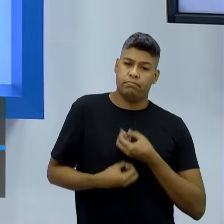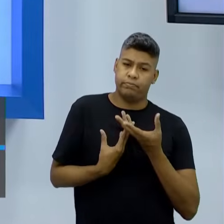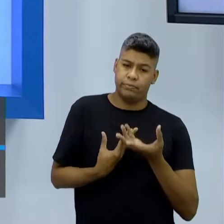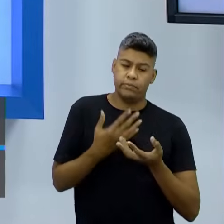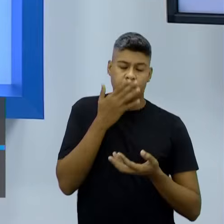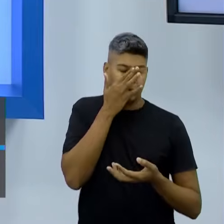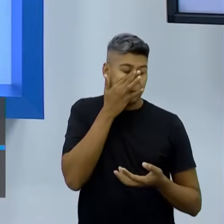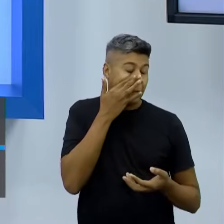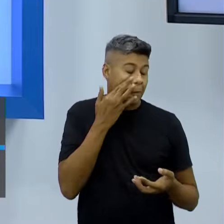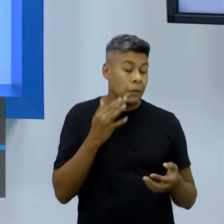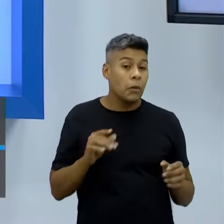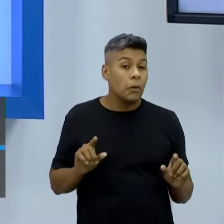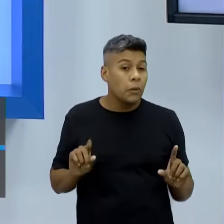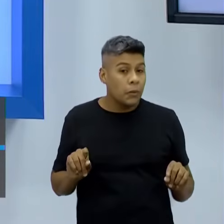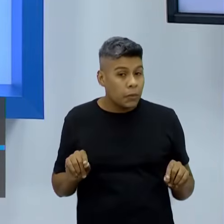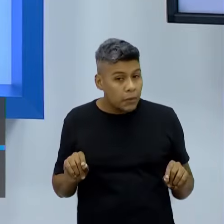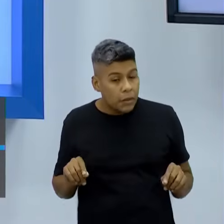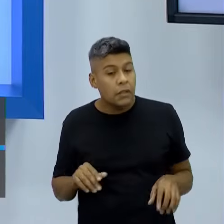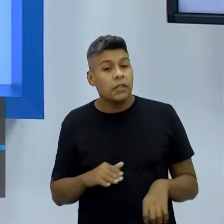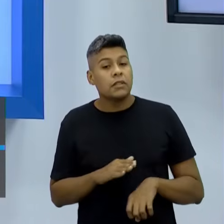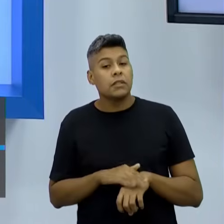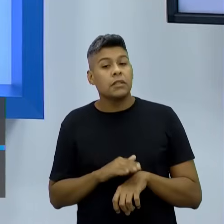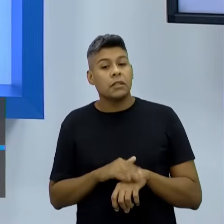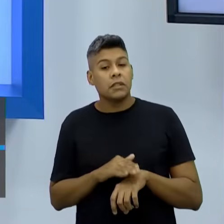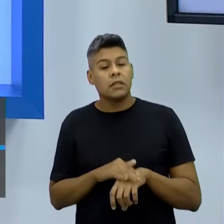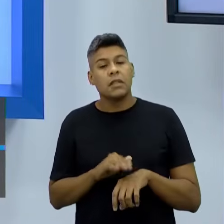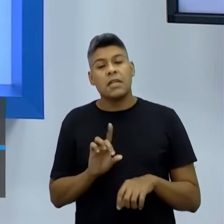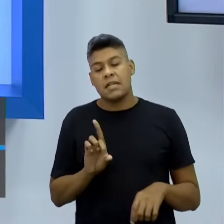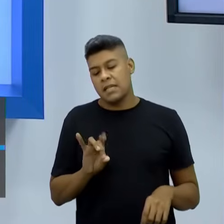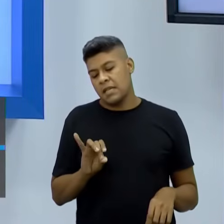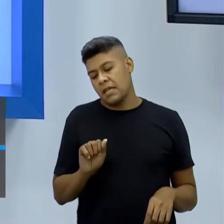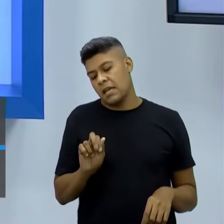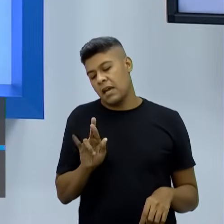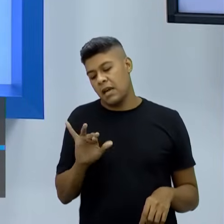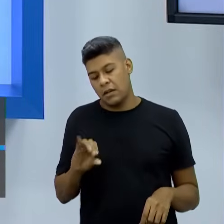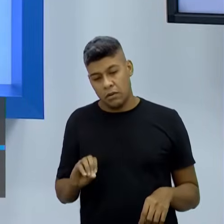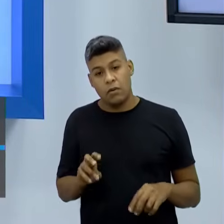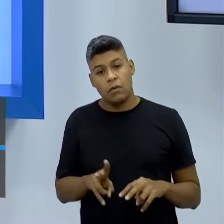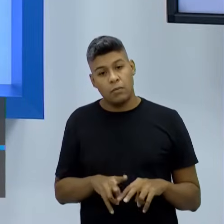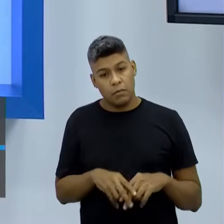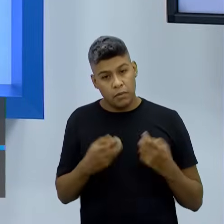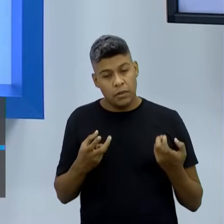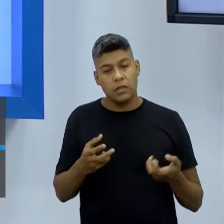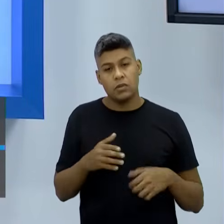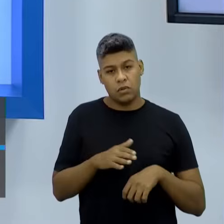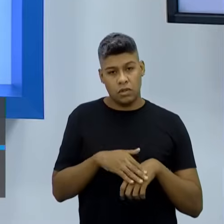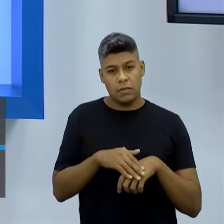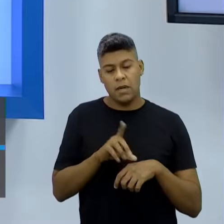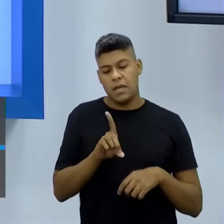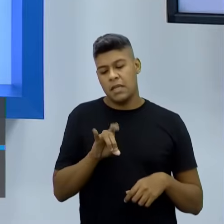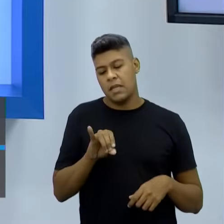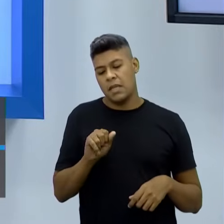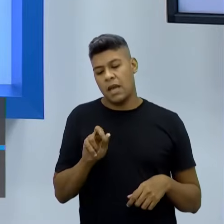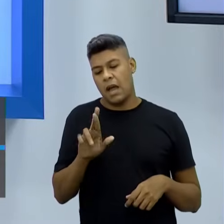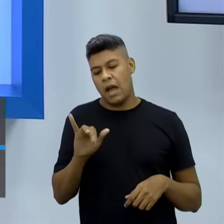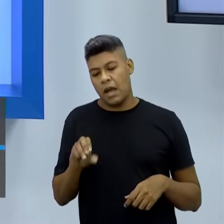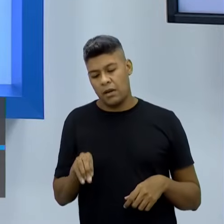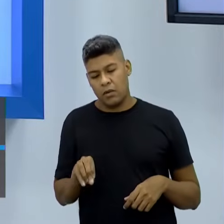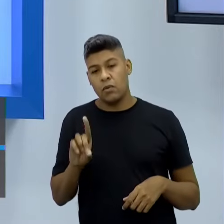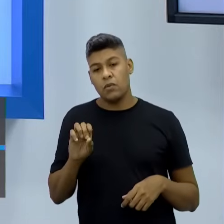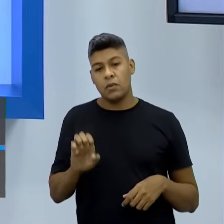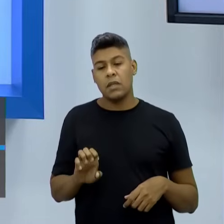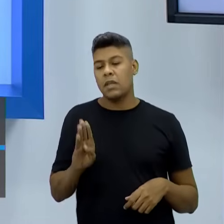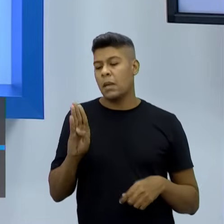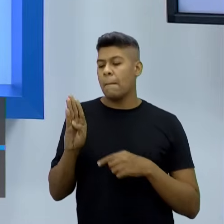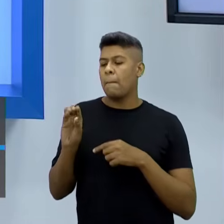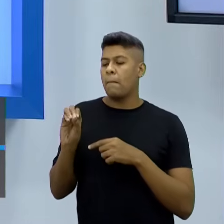num caderno, que aí passou a ser chamado de diário, por isso que é diário de bordo, né, a palavra bordo tem tudo a